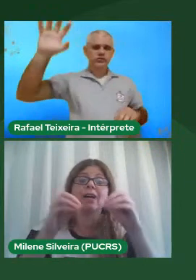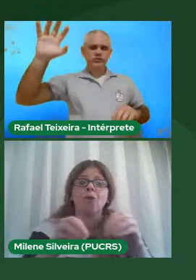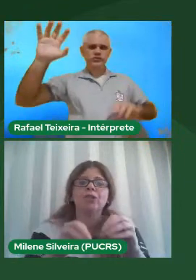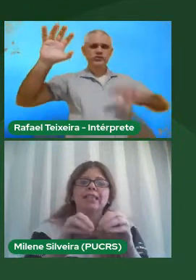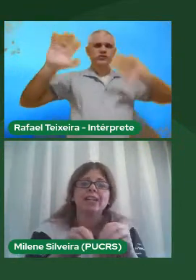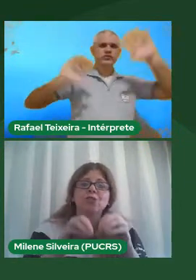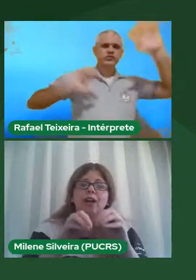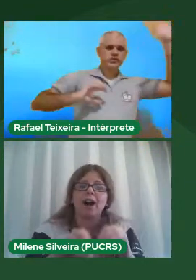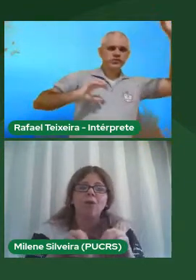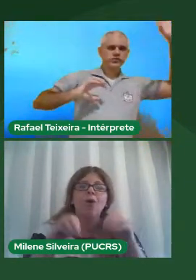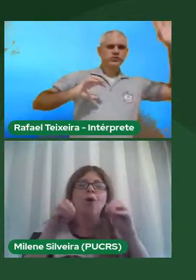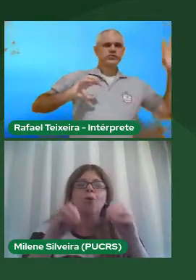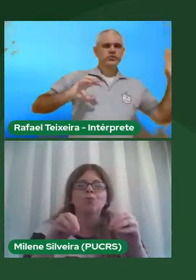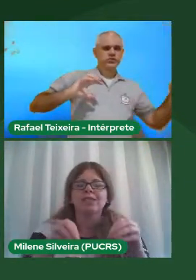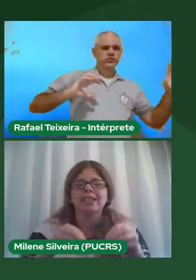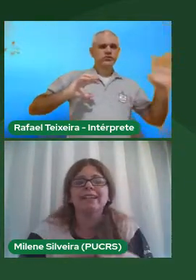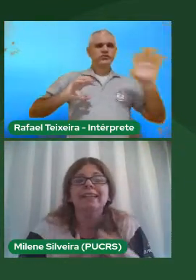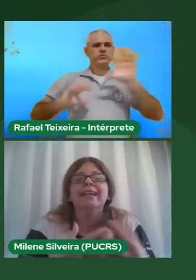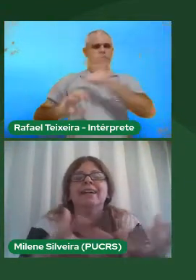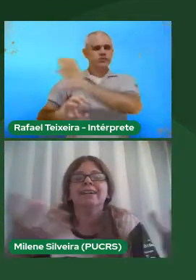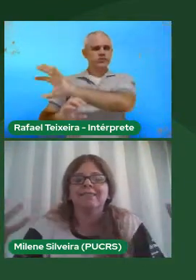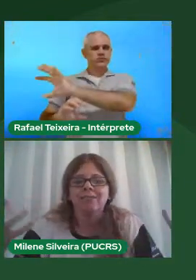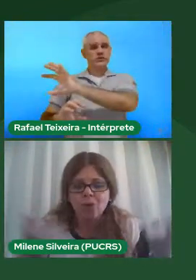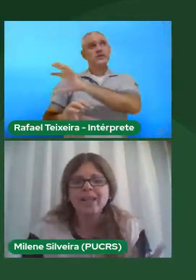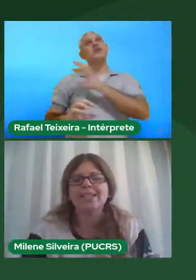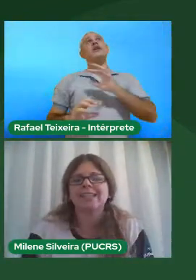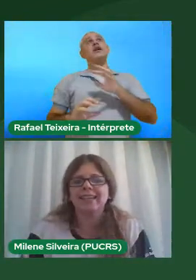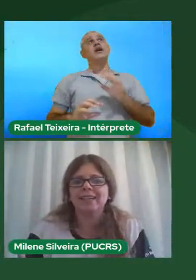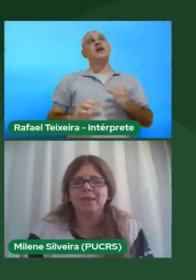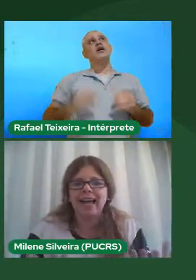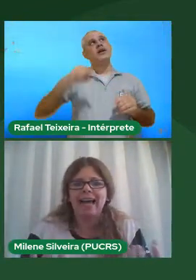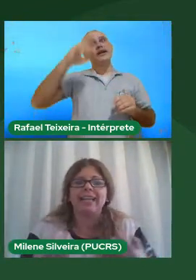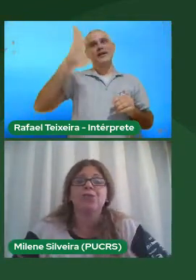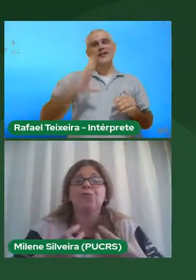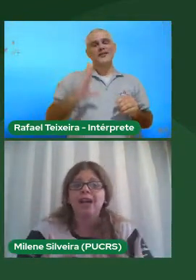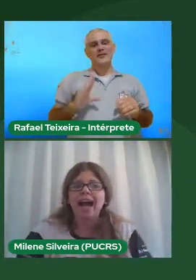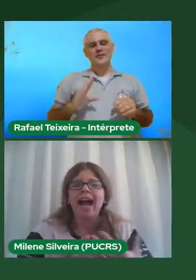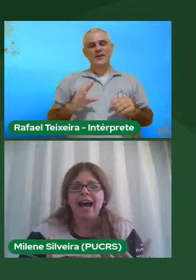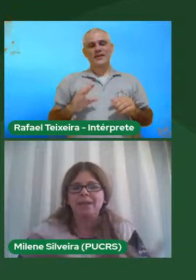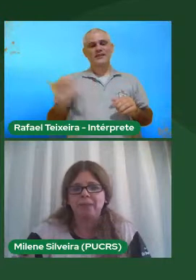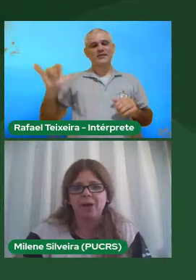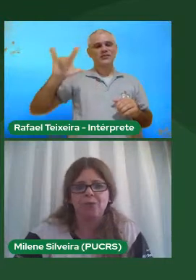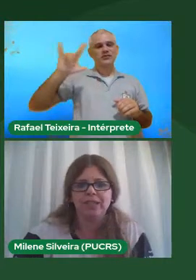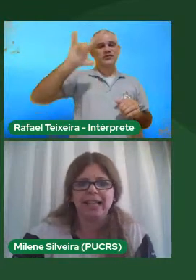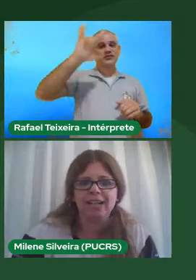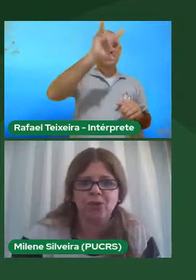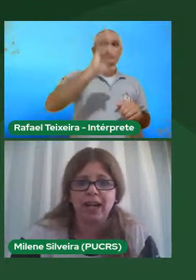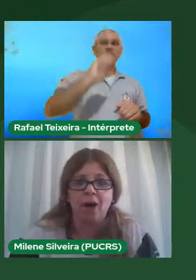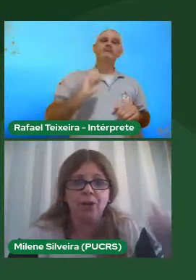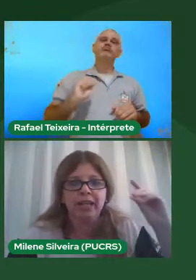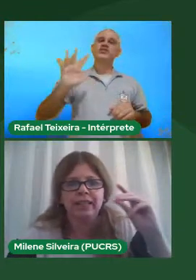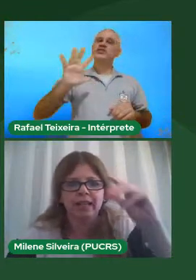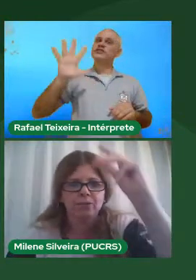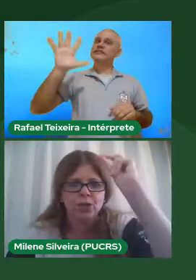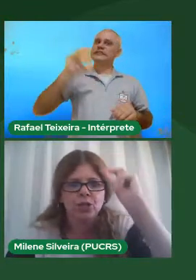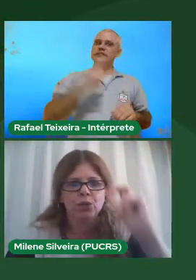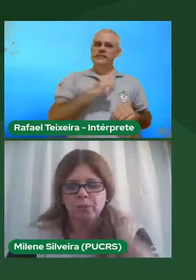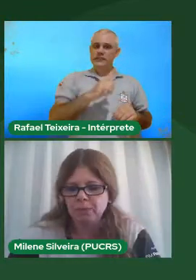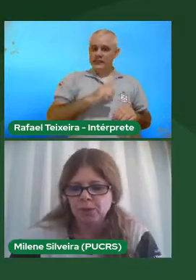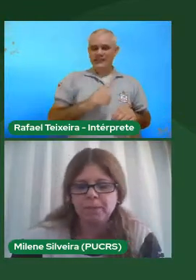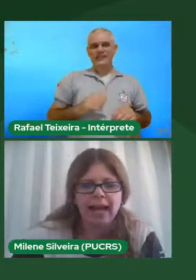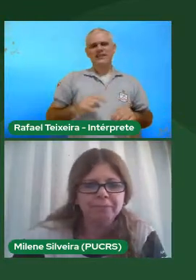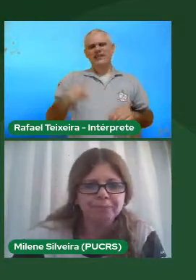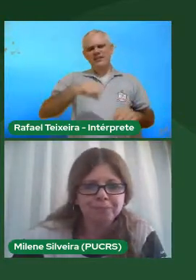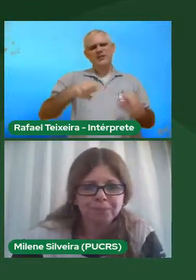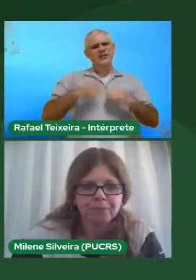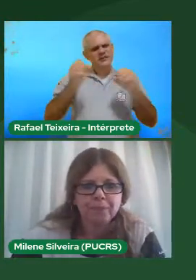mas que aquela comunidade local consiga conhecer também a área, divulgar a área para a comunidade local. Então,